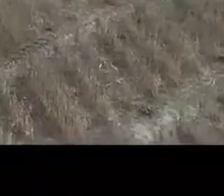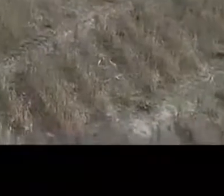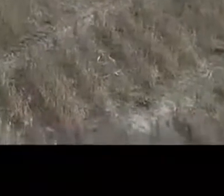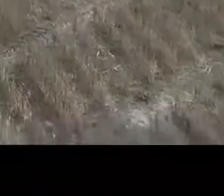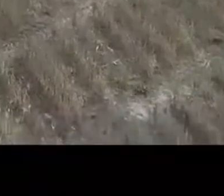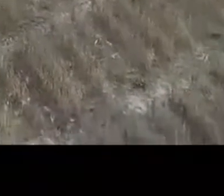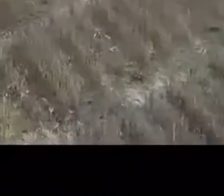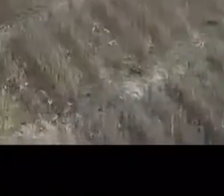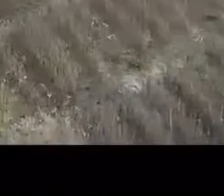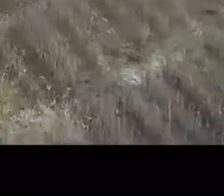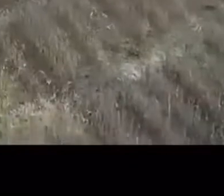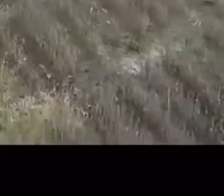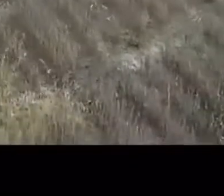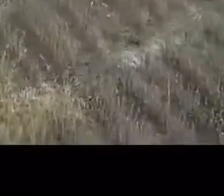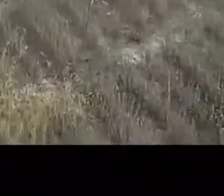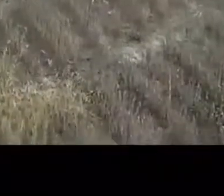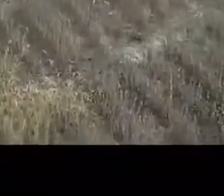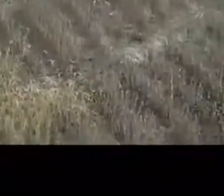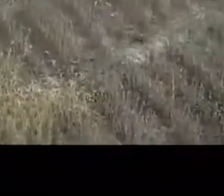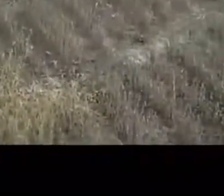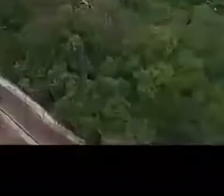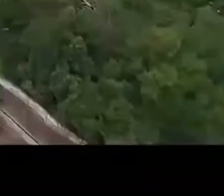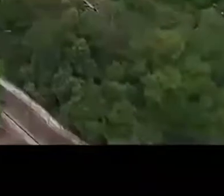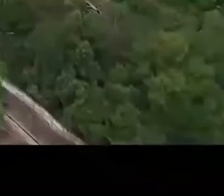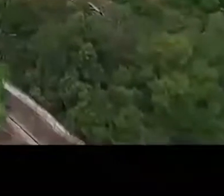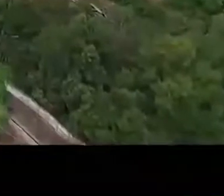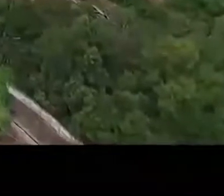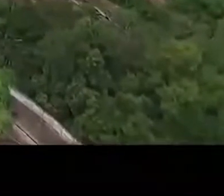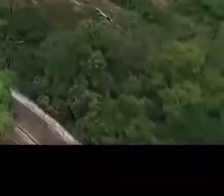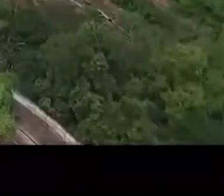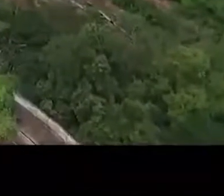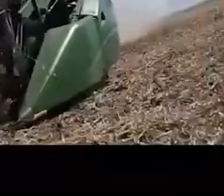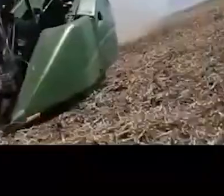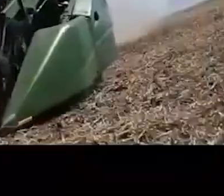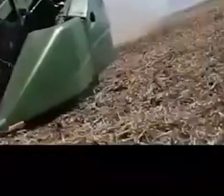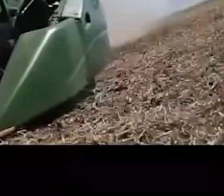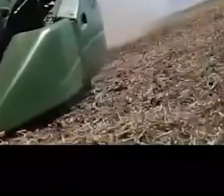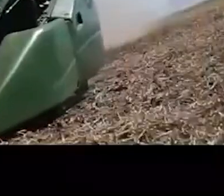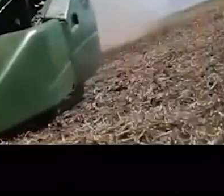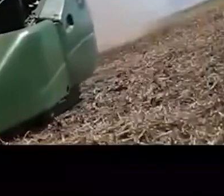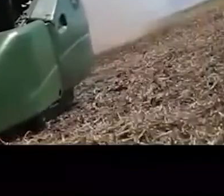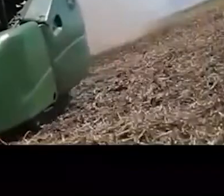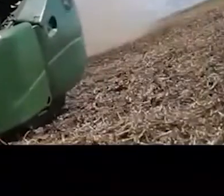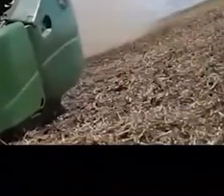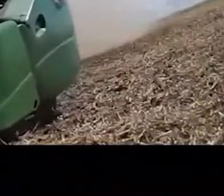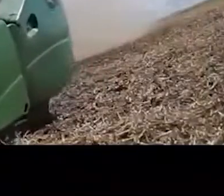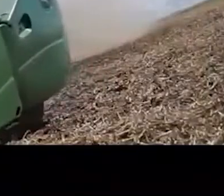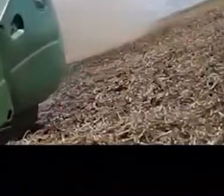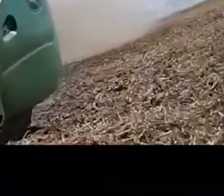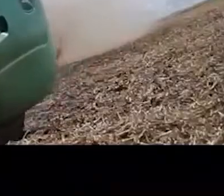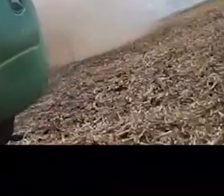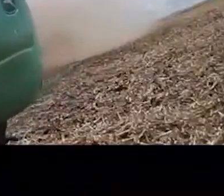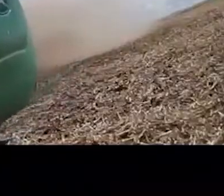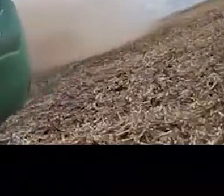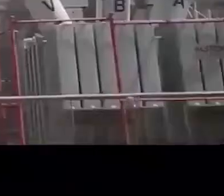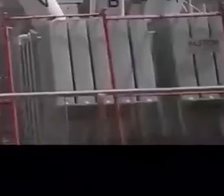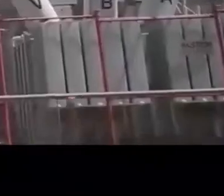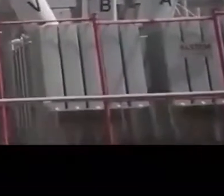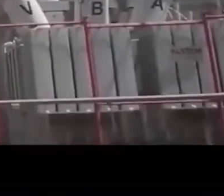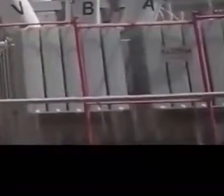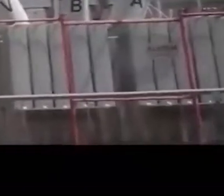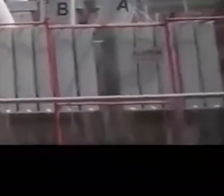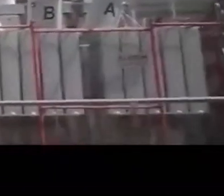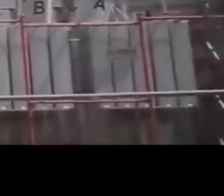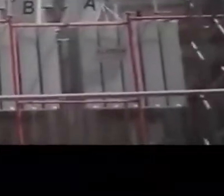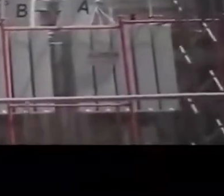produção e 86,8% da nossa colheita. O município de Balsas se transformou em um polo de agronegócio do Nordeste.